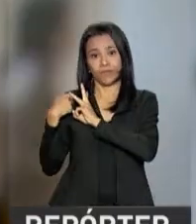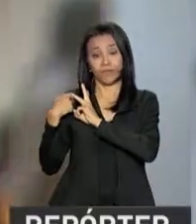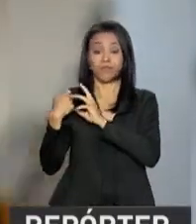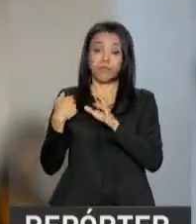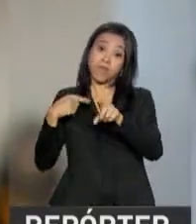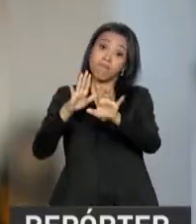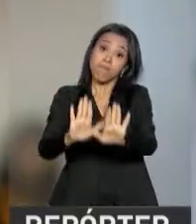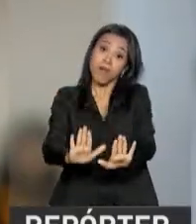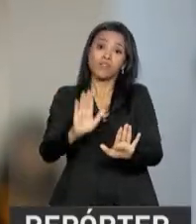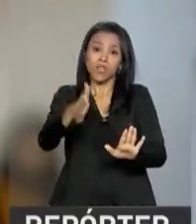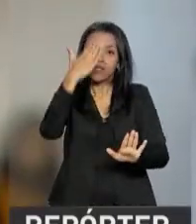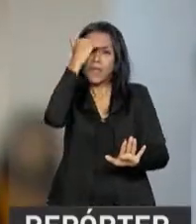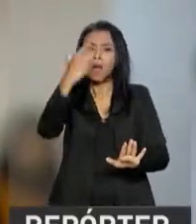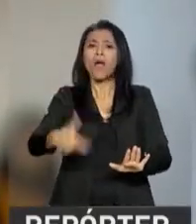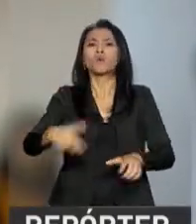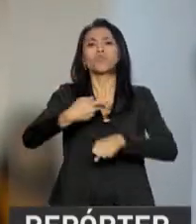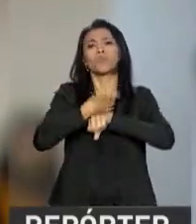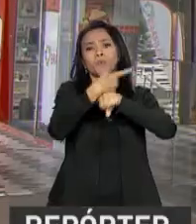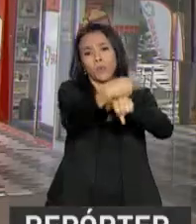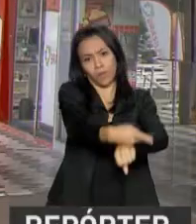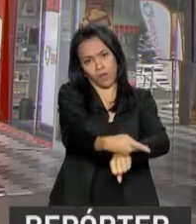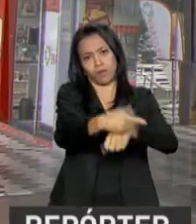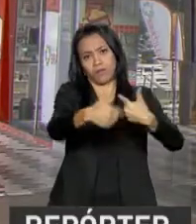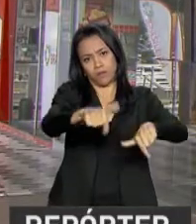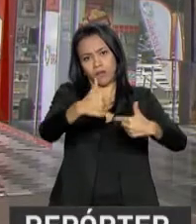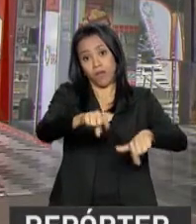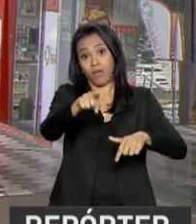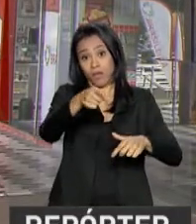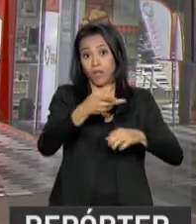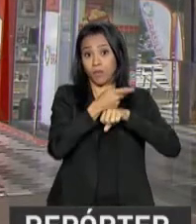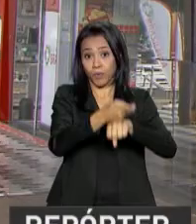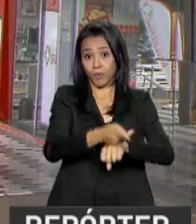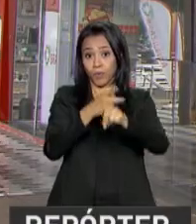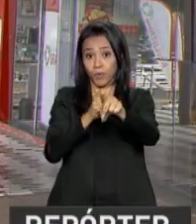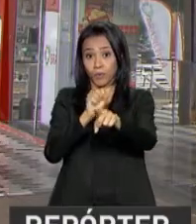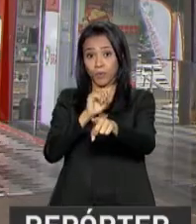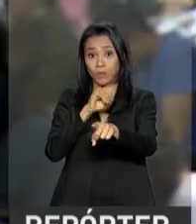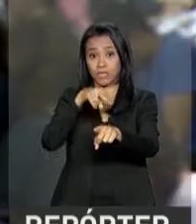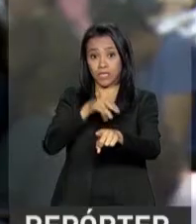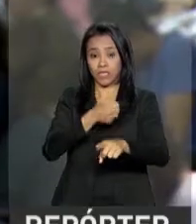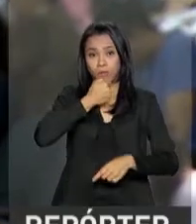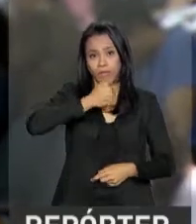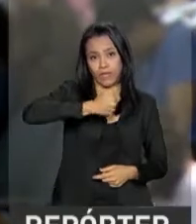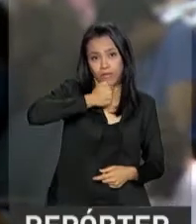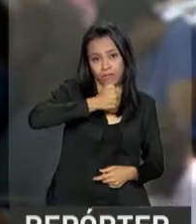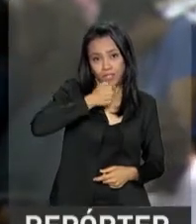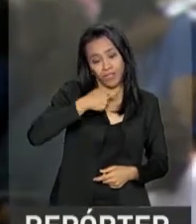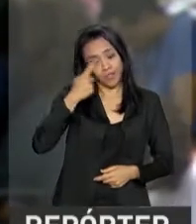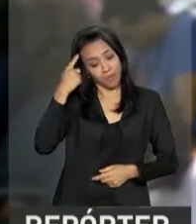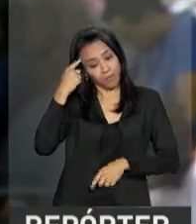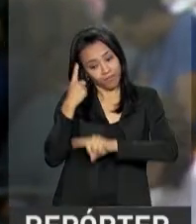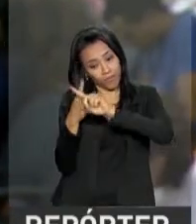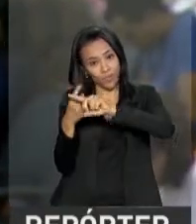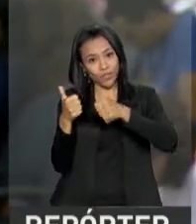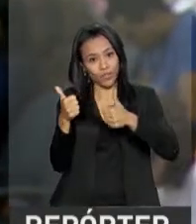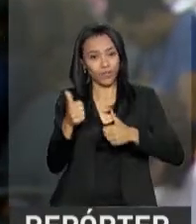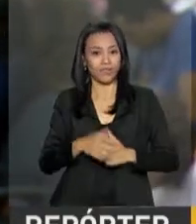sabe onde procurar uma nova colocação ele veio ao sine para uma entrevista e está otimista